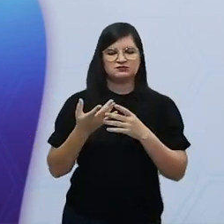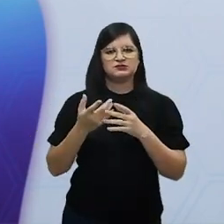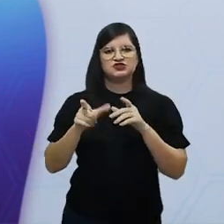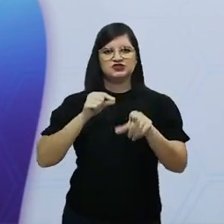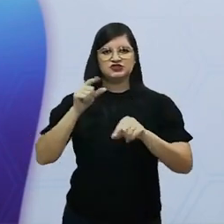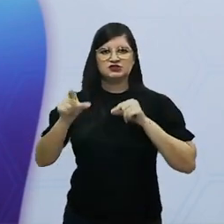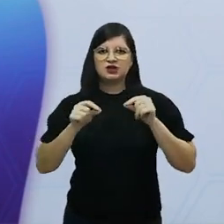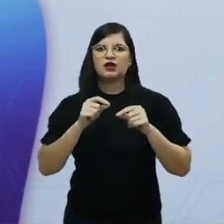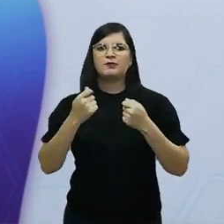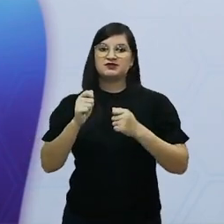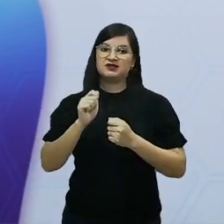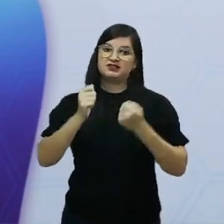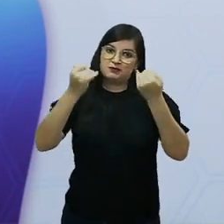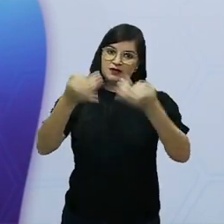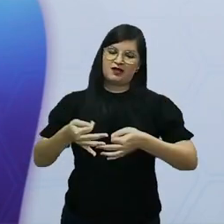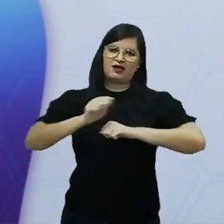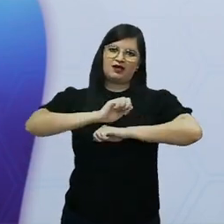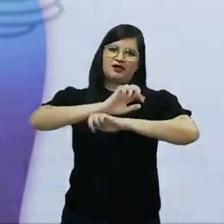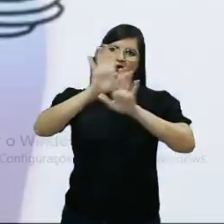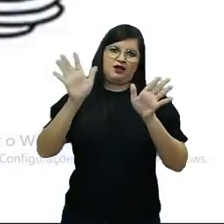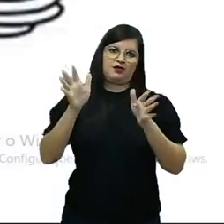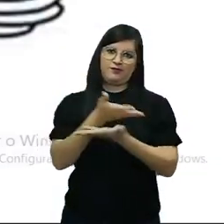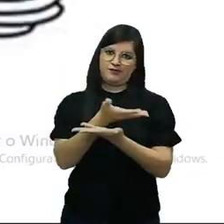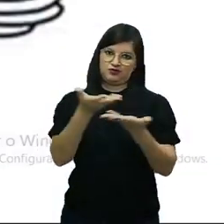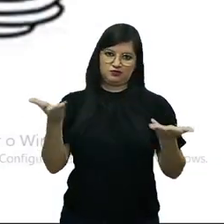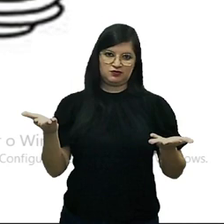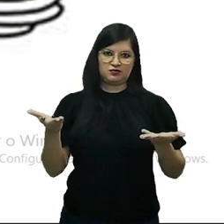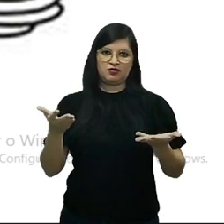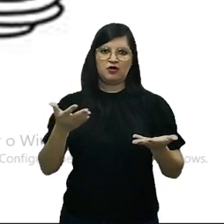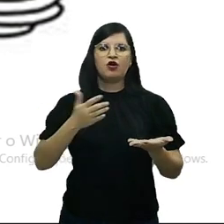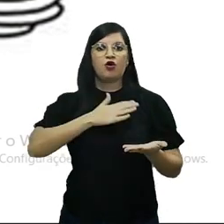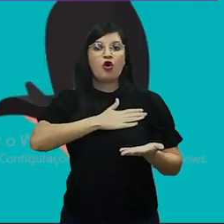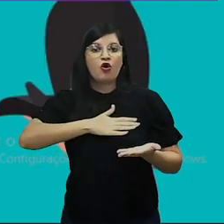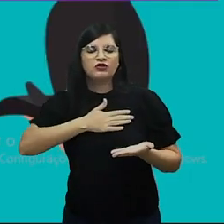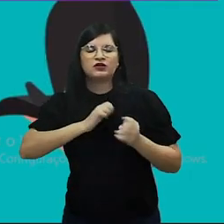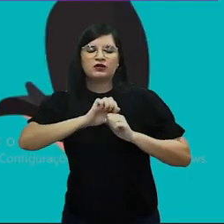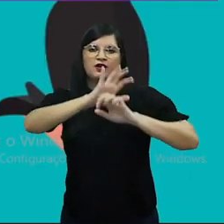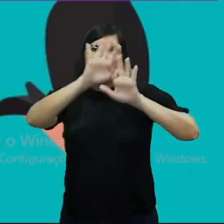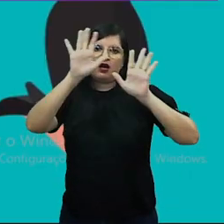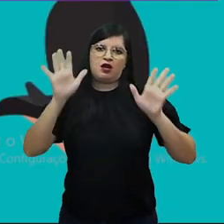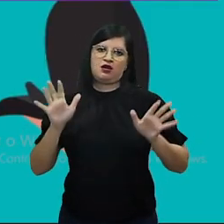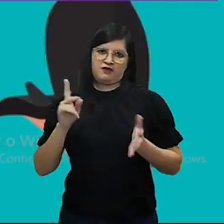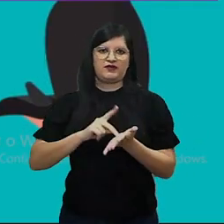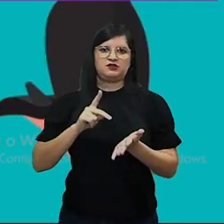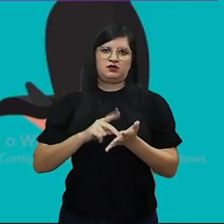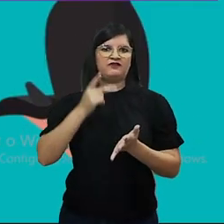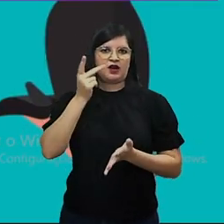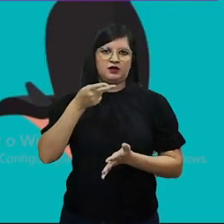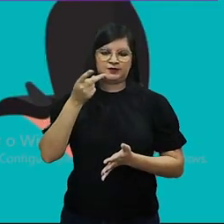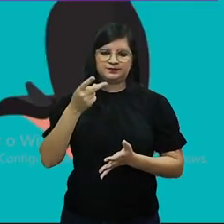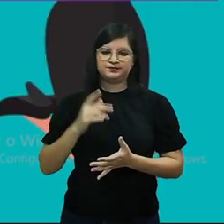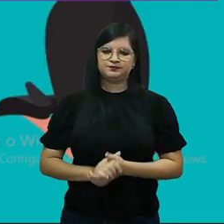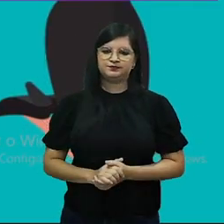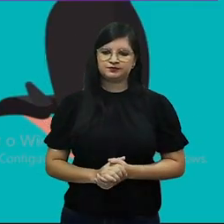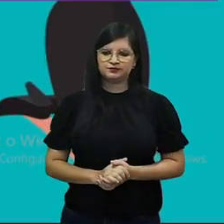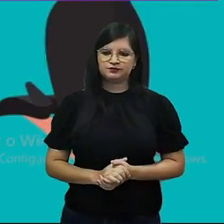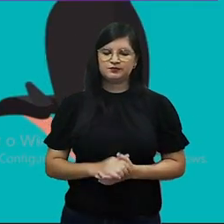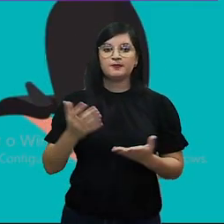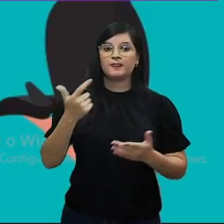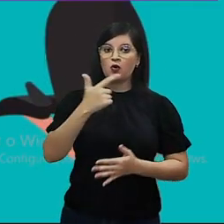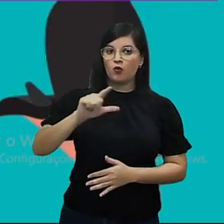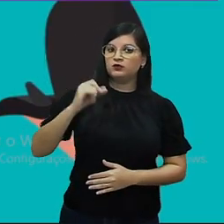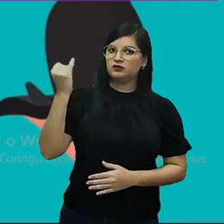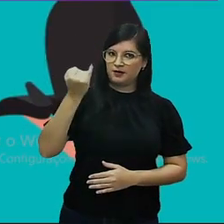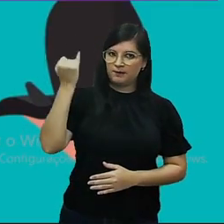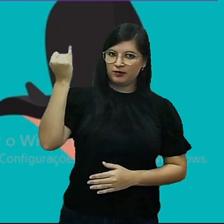escala, deixe isso muito claro para as pessoas, tá certo? As pessoas gostam de transparência, de verdade. E aí, um ponto super importante que